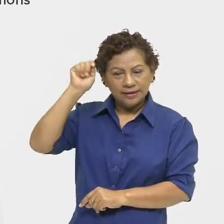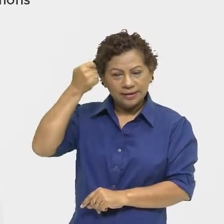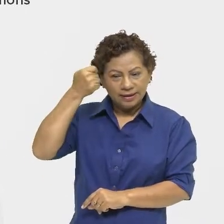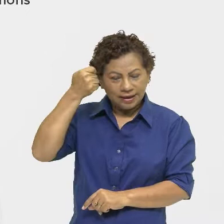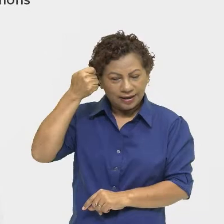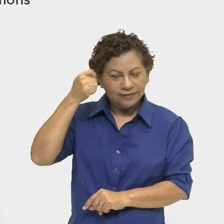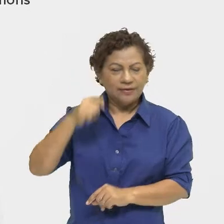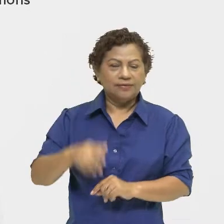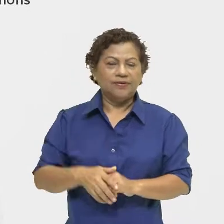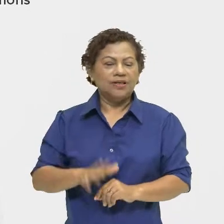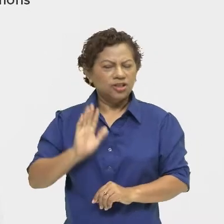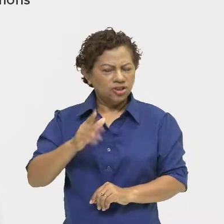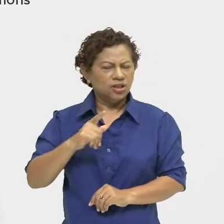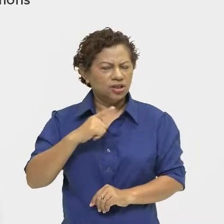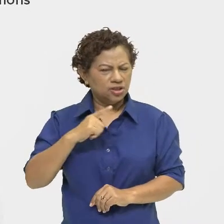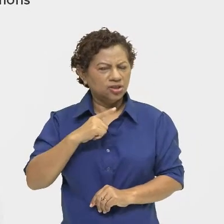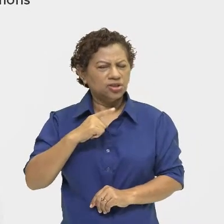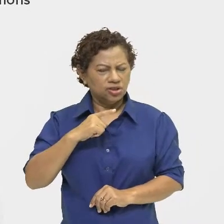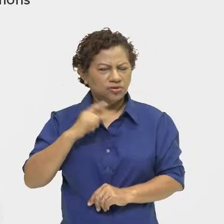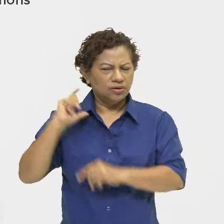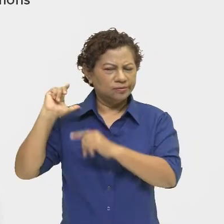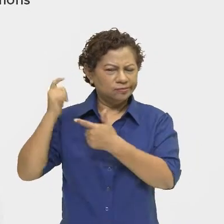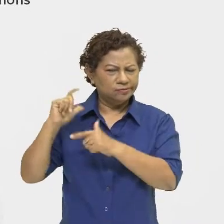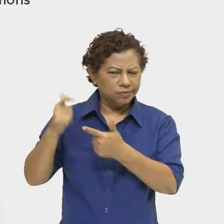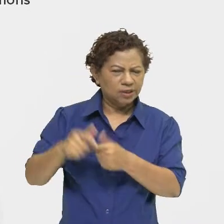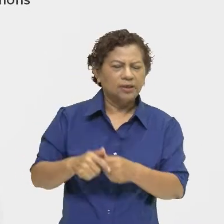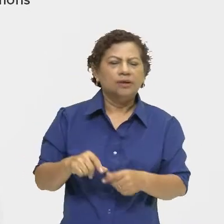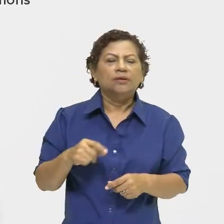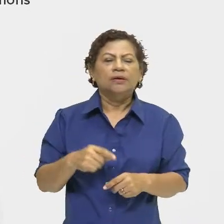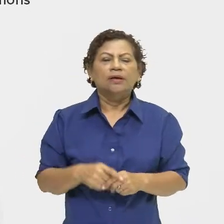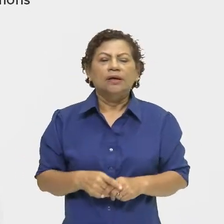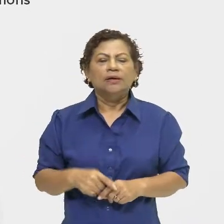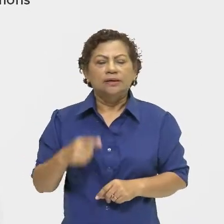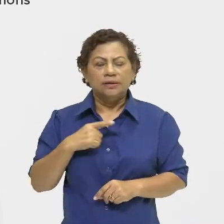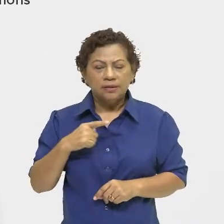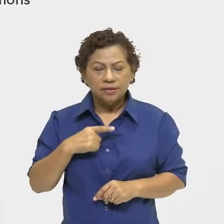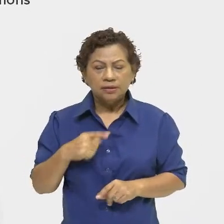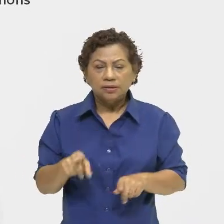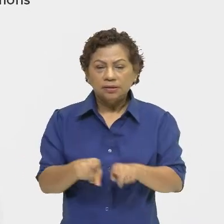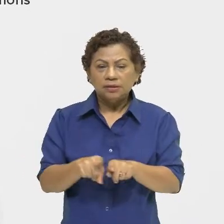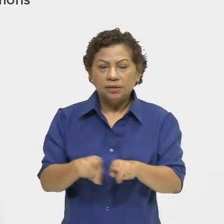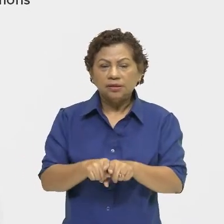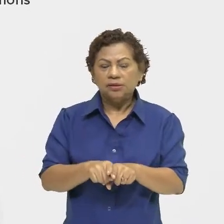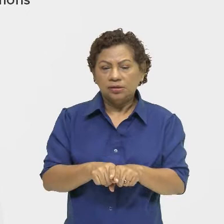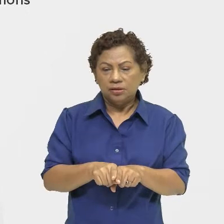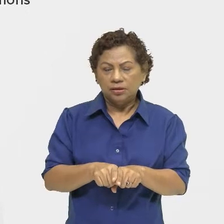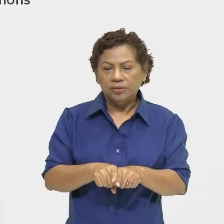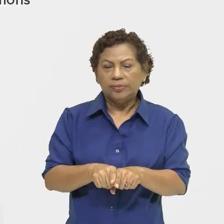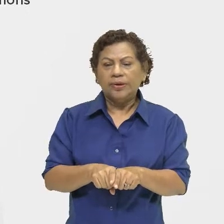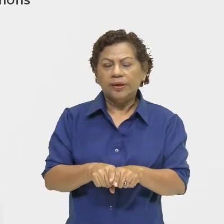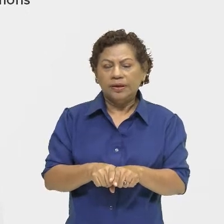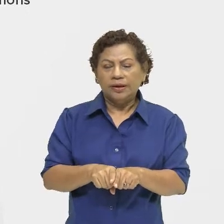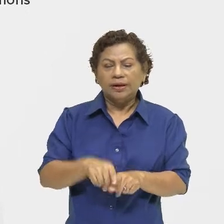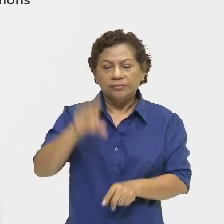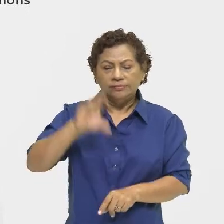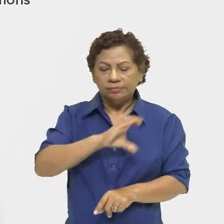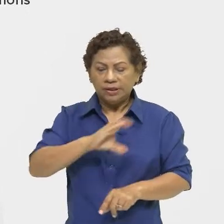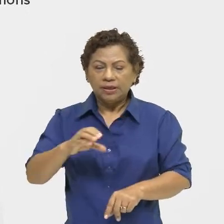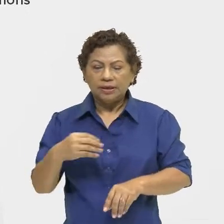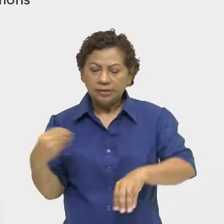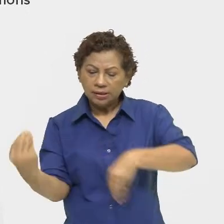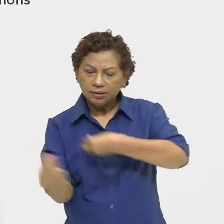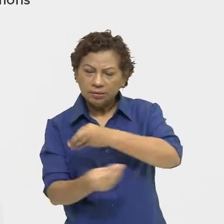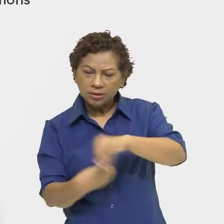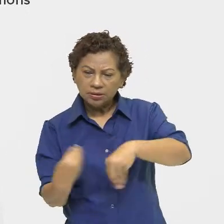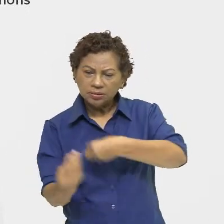Entretanto, a necessidade de aderirem ao catolicismo levou diversos grupos africanos a misturarem as religiões